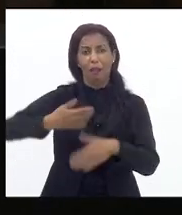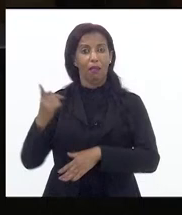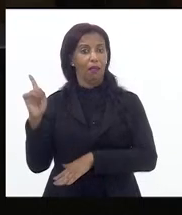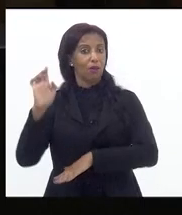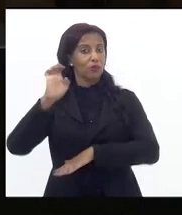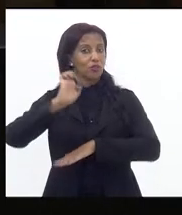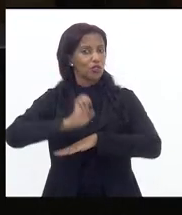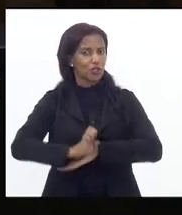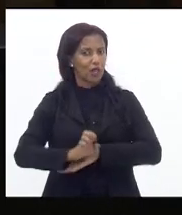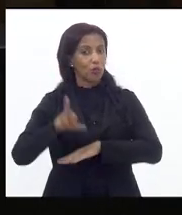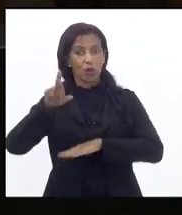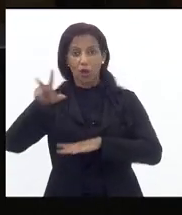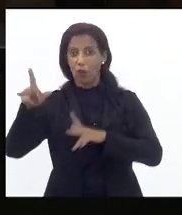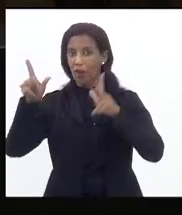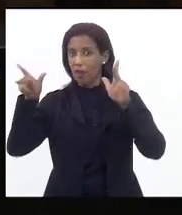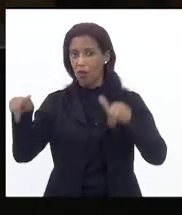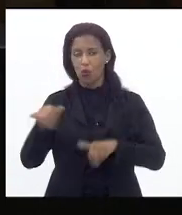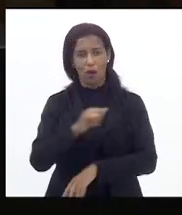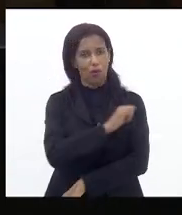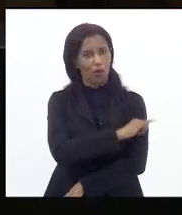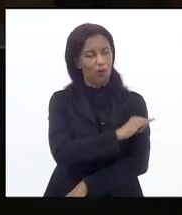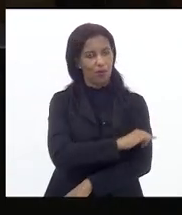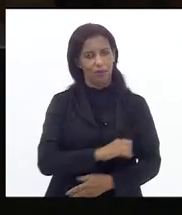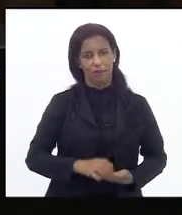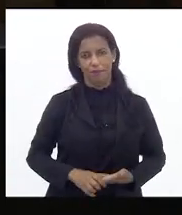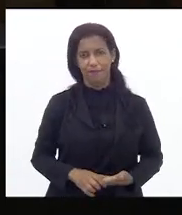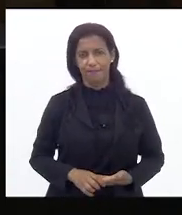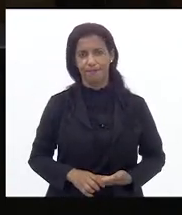e não é um estado Como o Rio de Janeiro